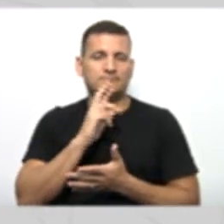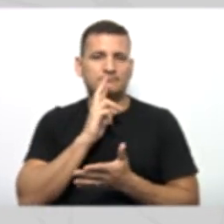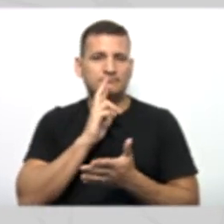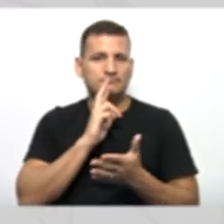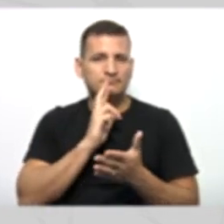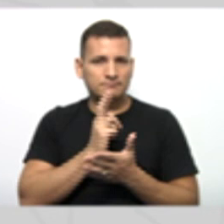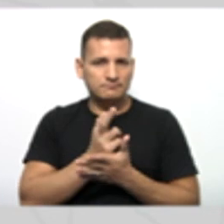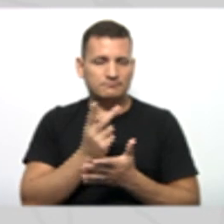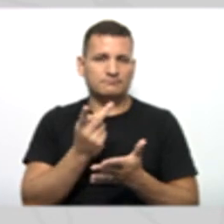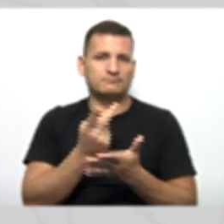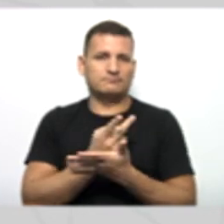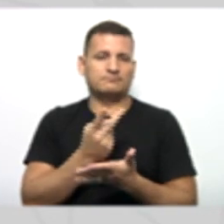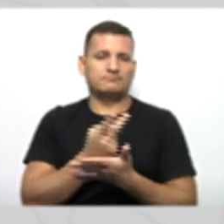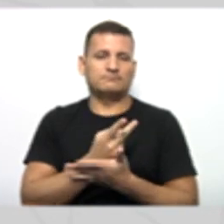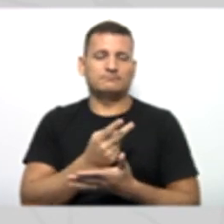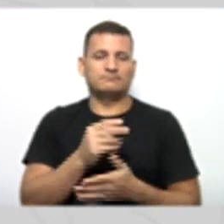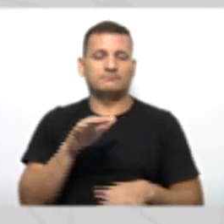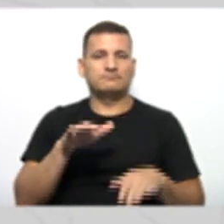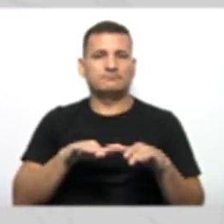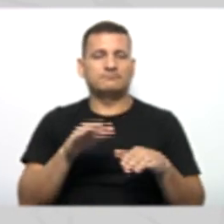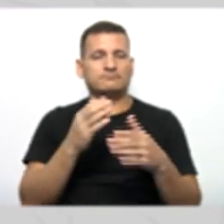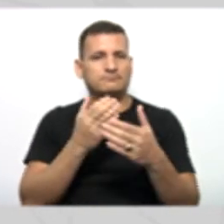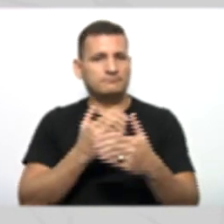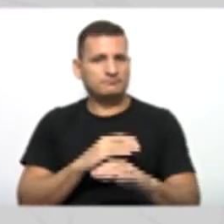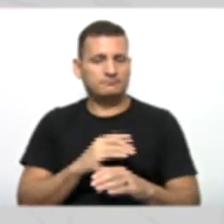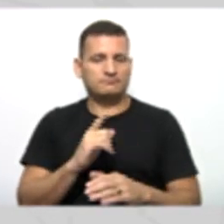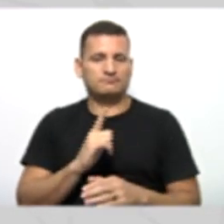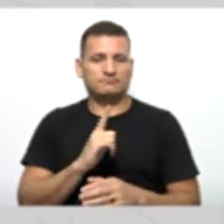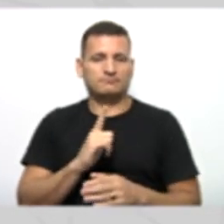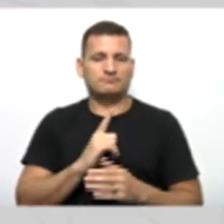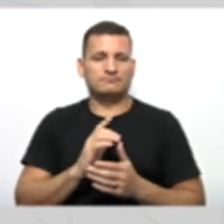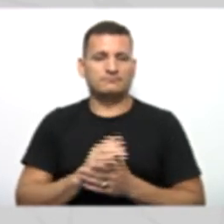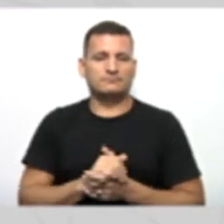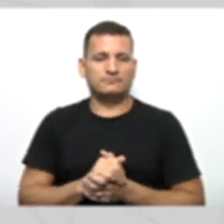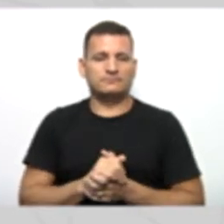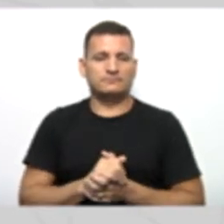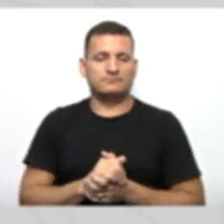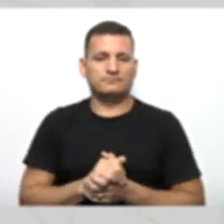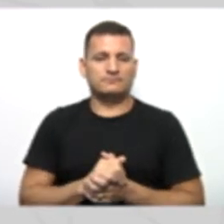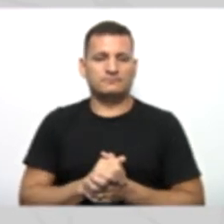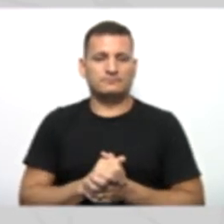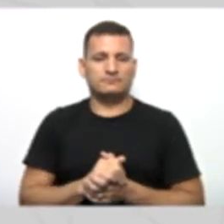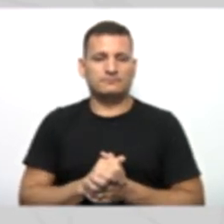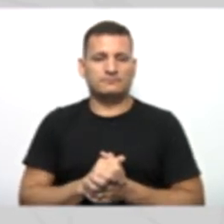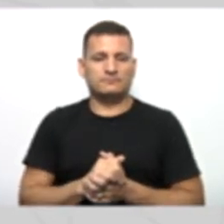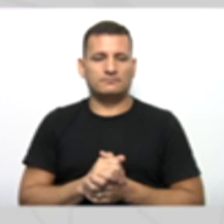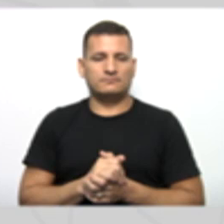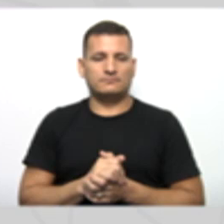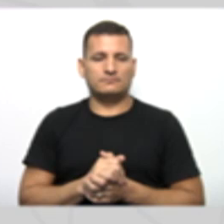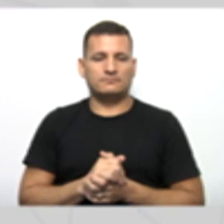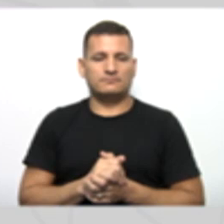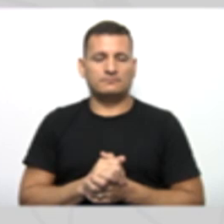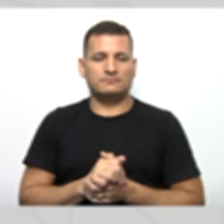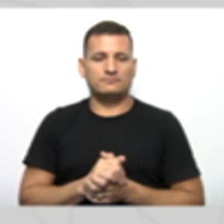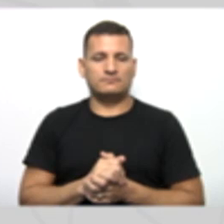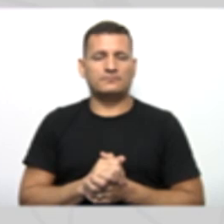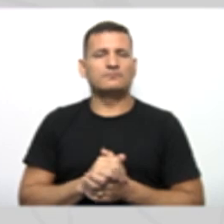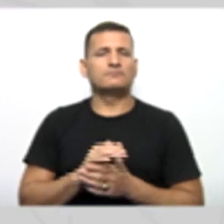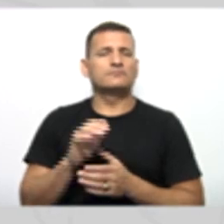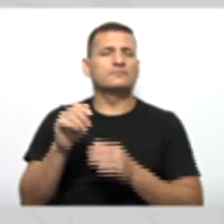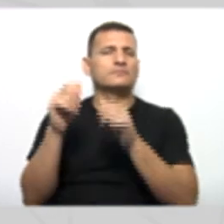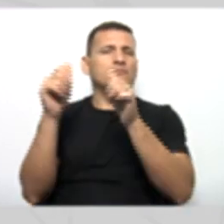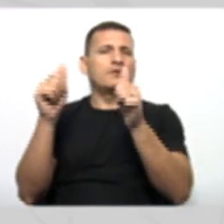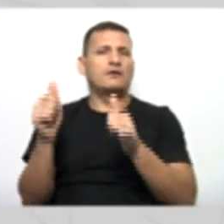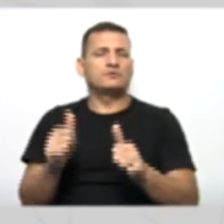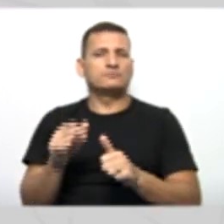caem no concurso, caem em concurso, certo? Veja bem, a figura abaixo representa um diagrama de quê? Caso